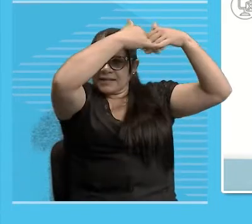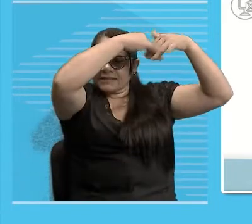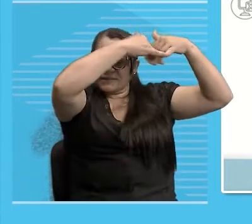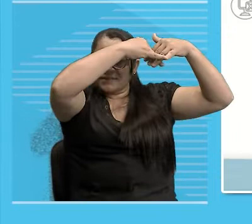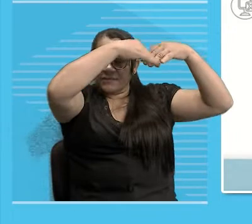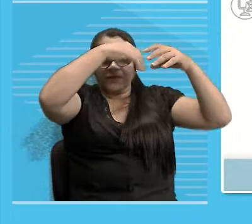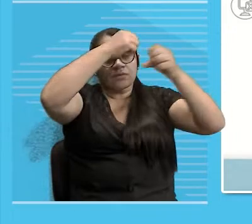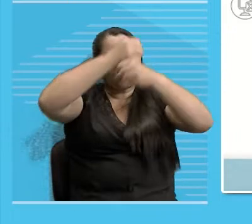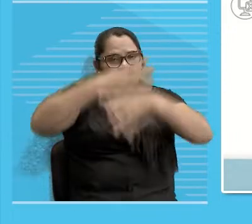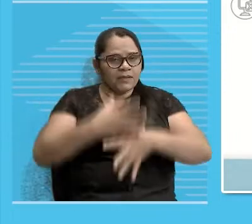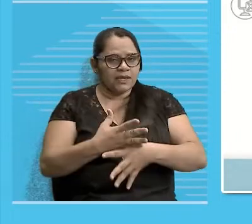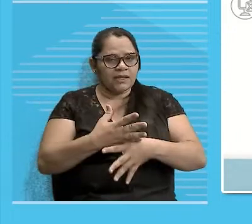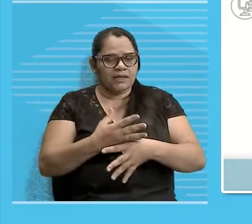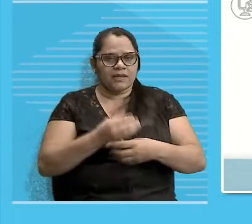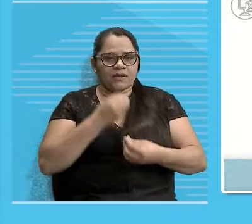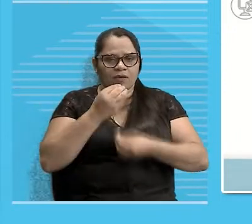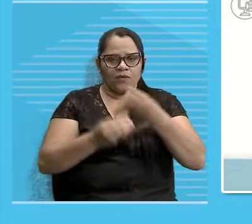tá?